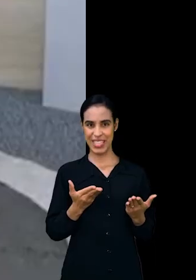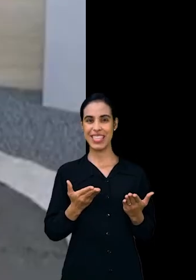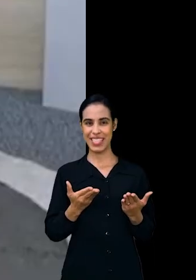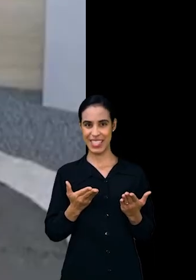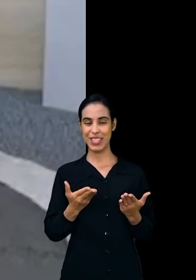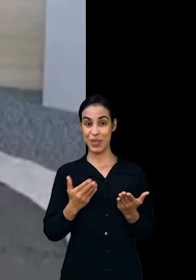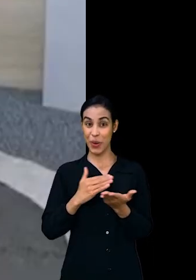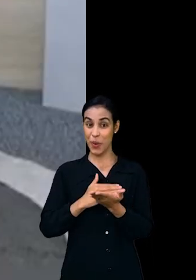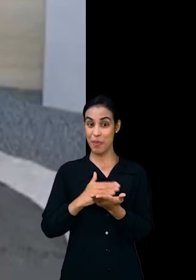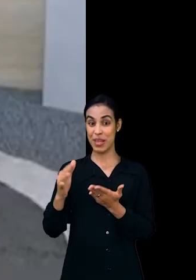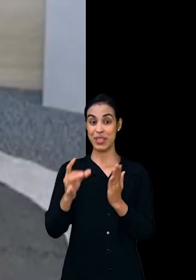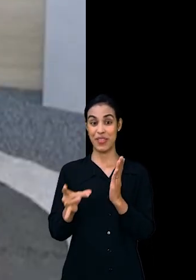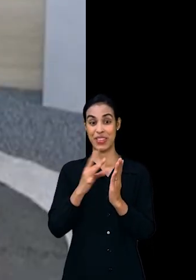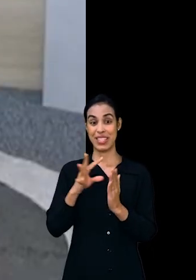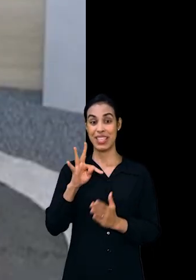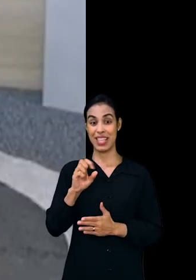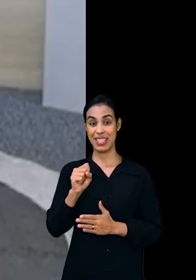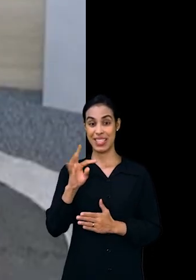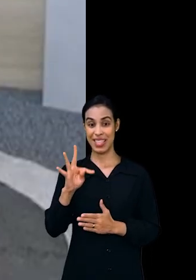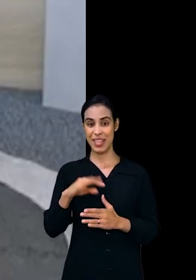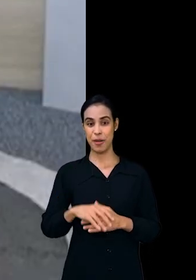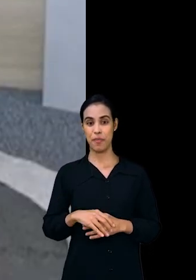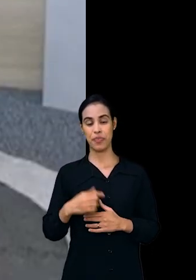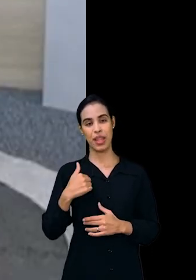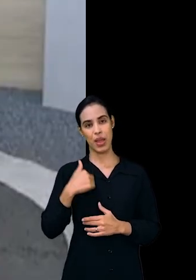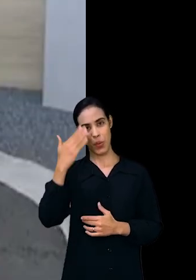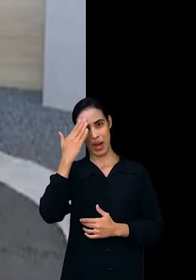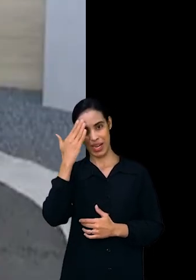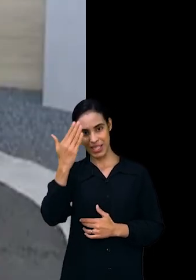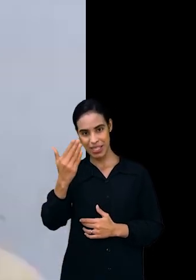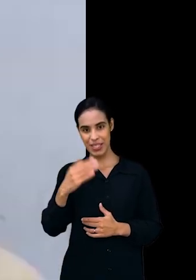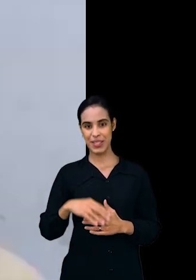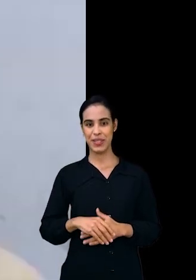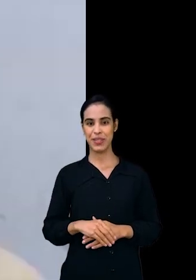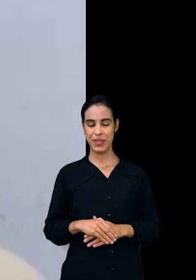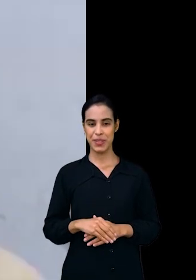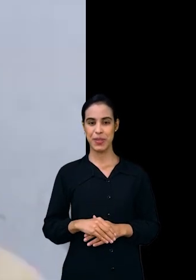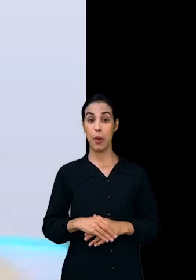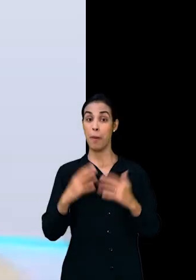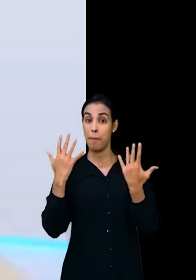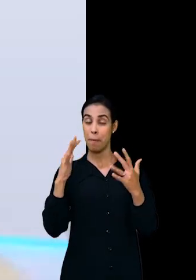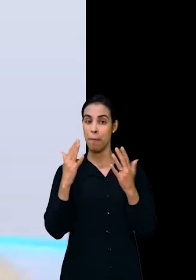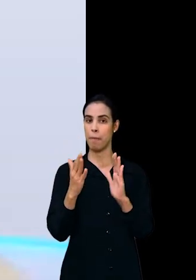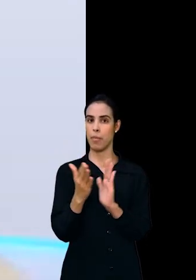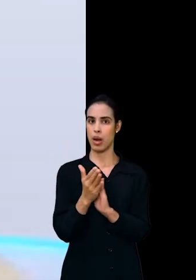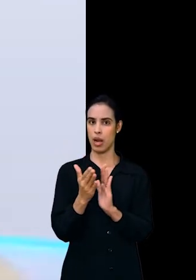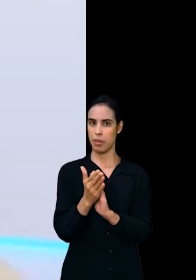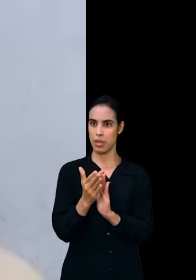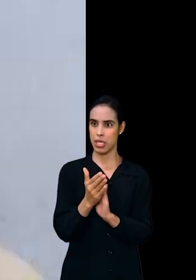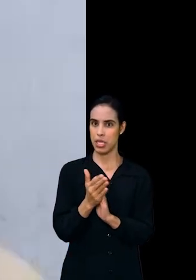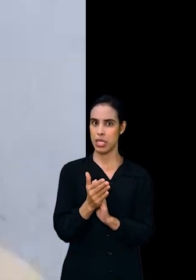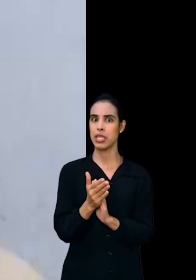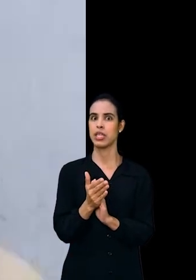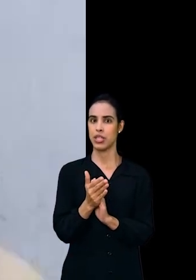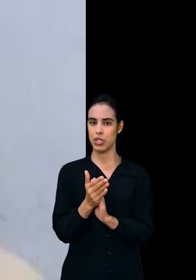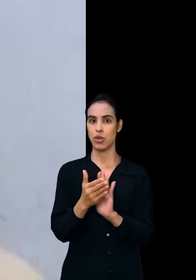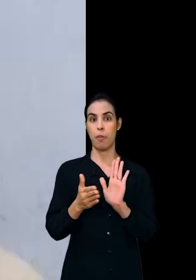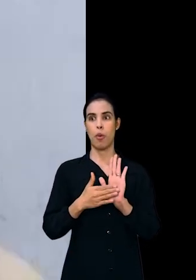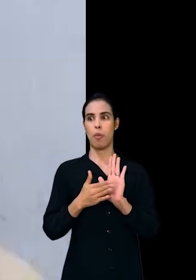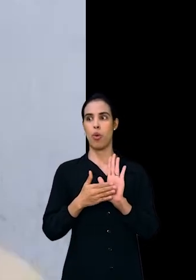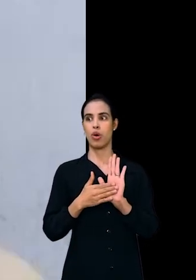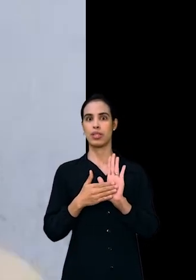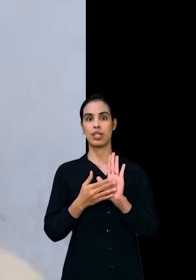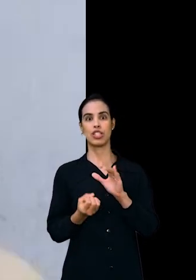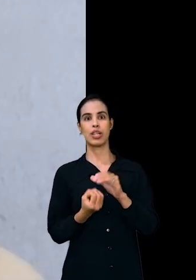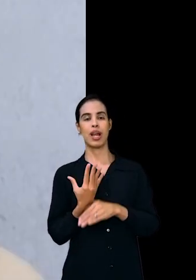presidente, seja muito bem-vindo aqui ao nosso programa de estreia, o Revista TST. Eu que agradeço, parabenizo a inovação